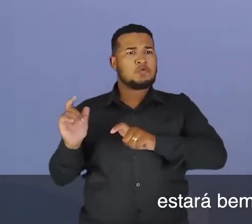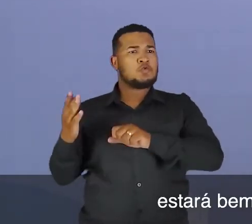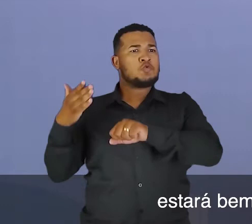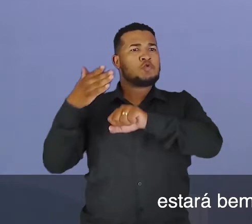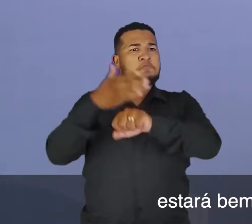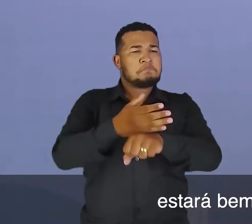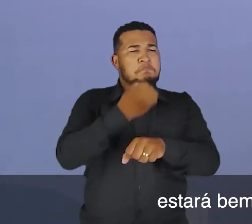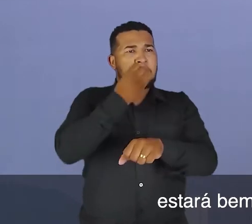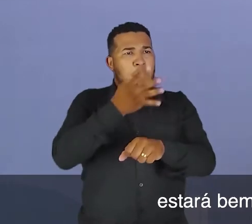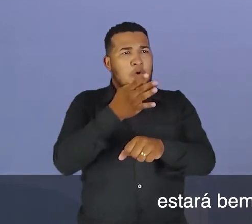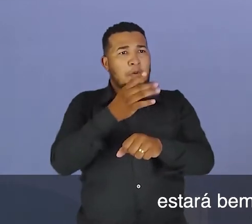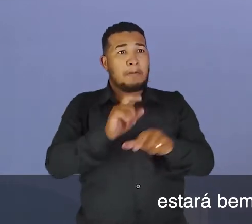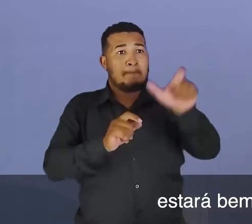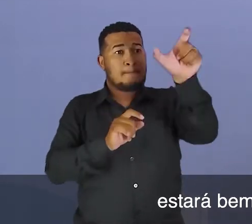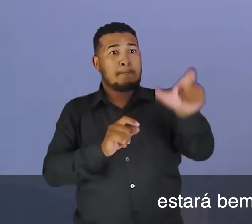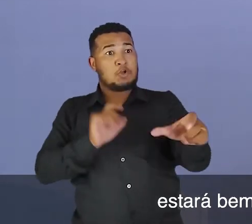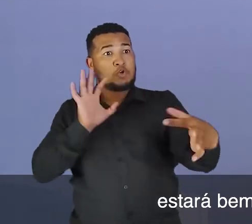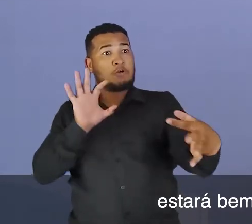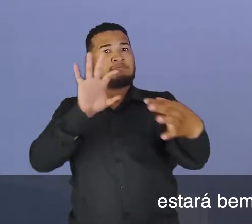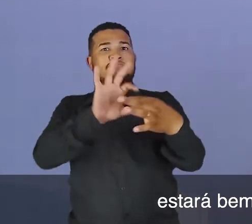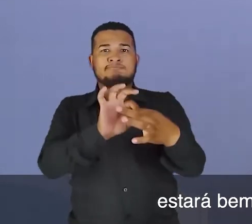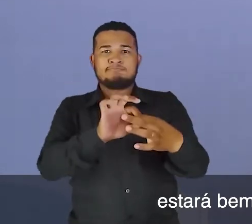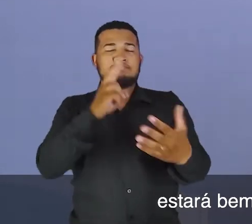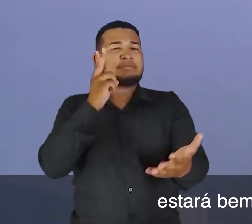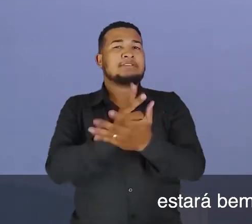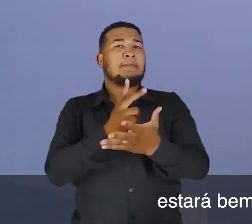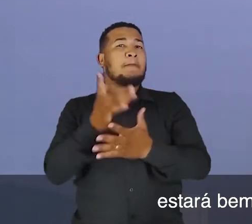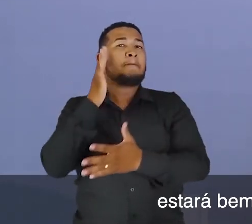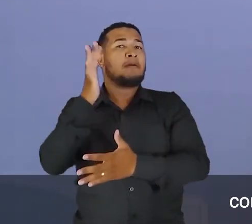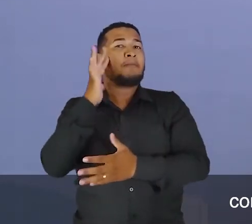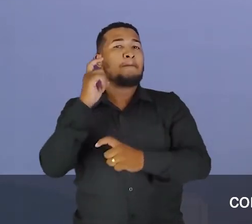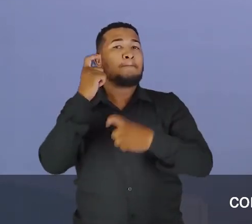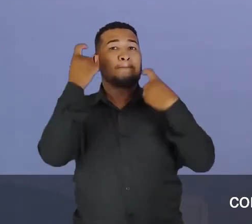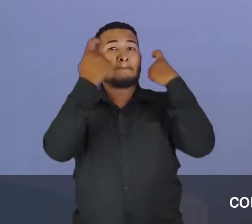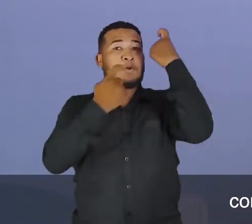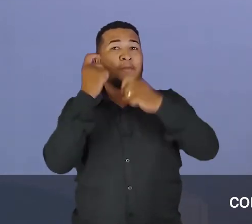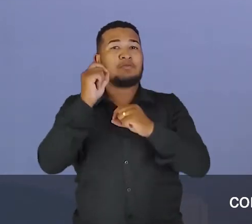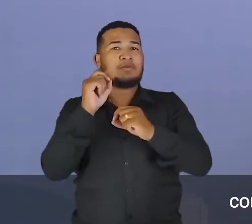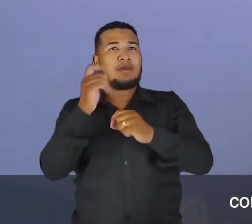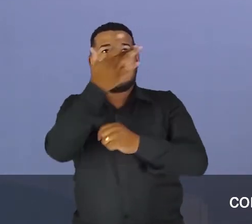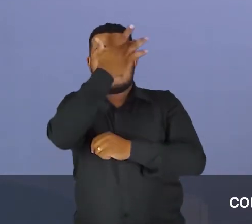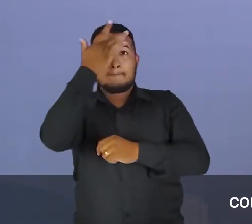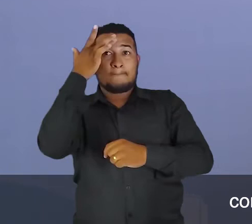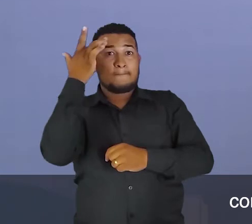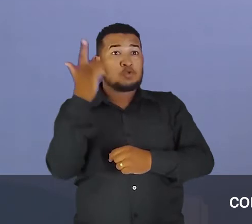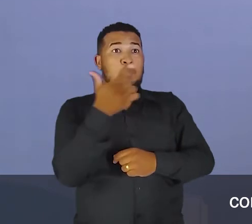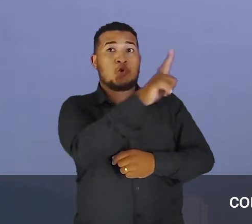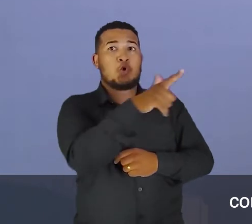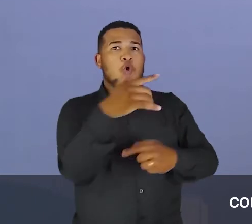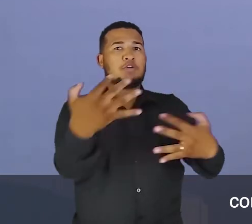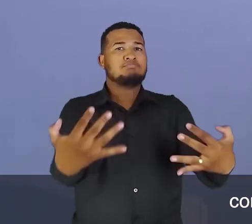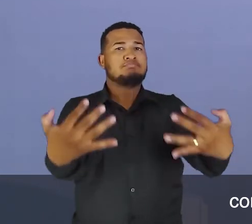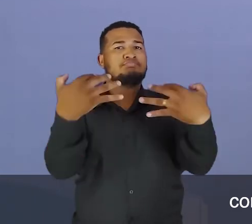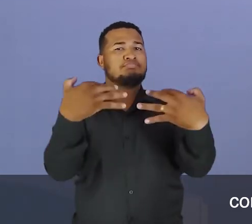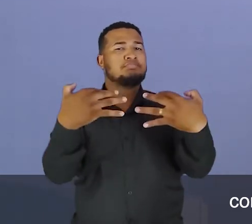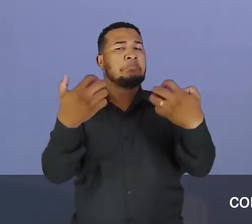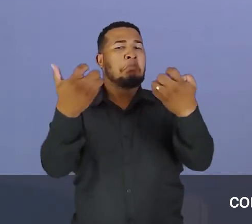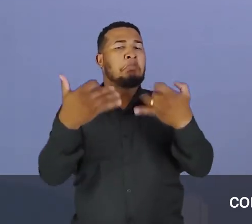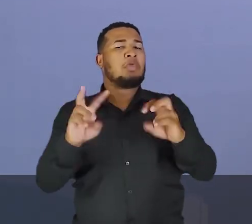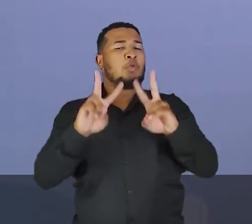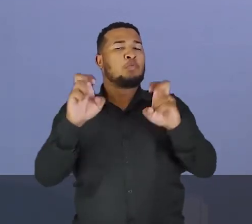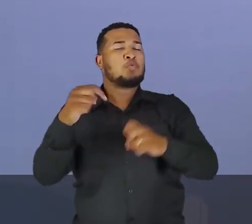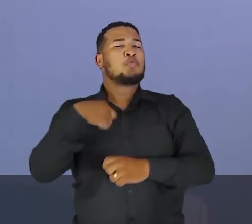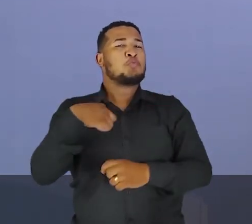para alguém, sempre nos preocupando com o outro, com o que o outro vai saber ou dizer de nós. Isso é